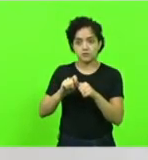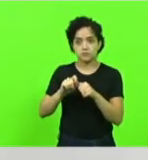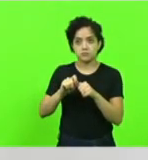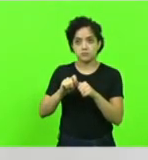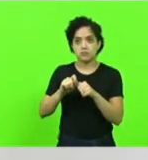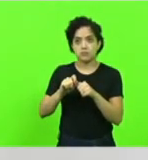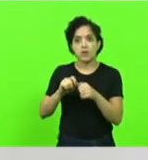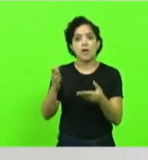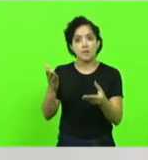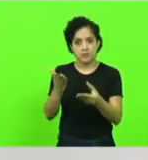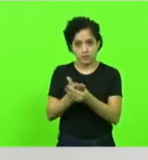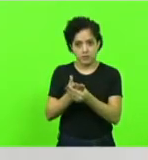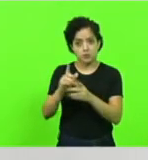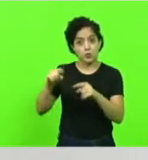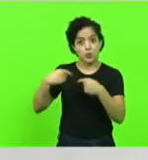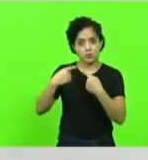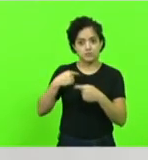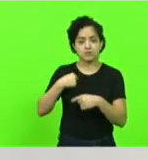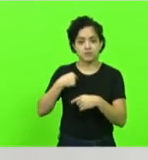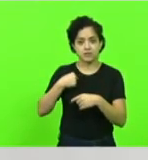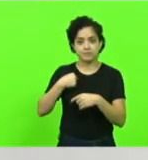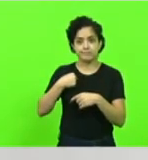um inquérito contra mim.